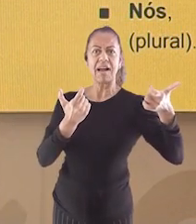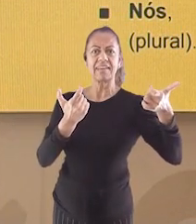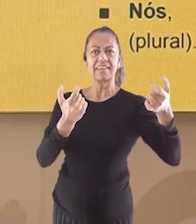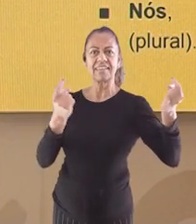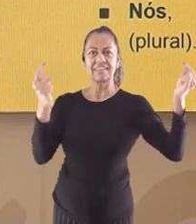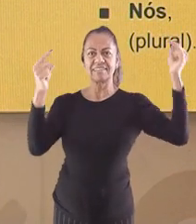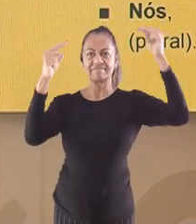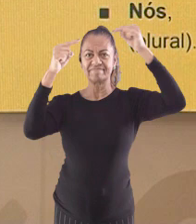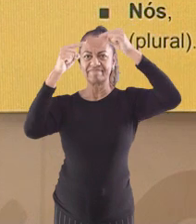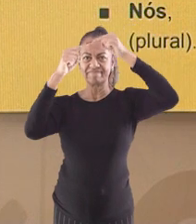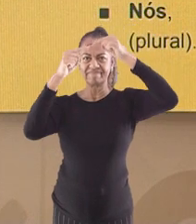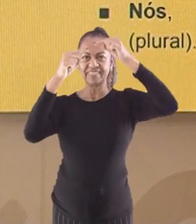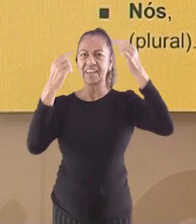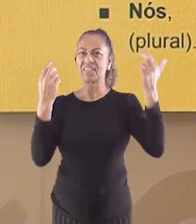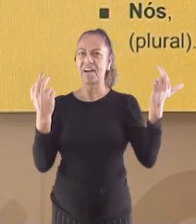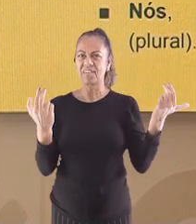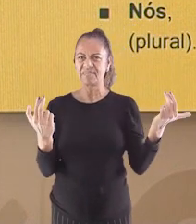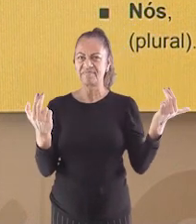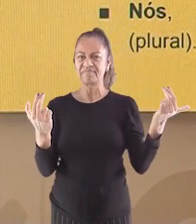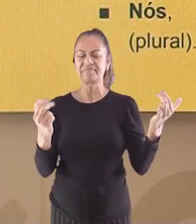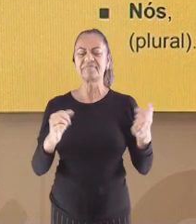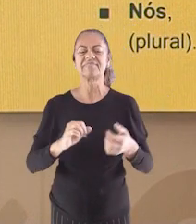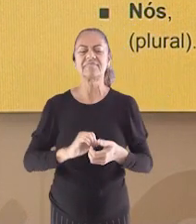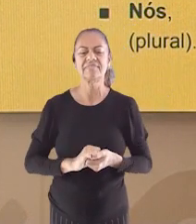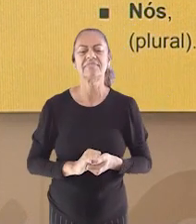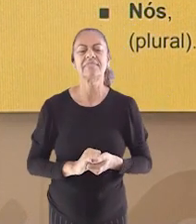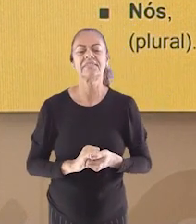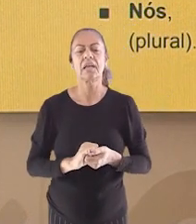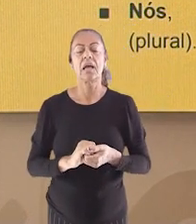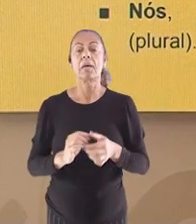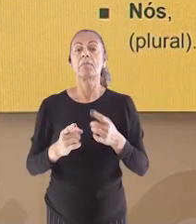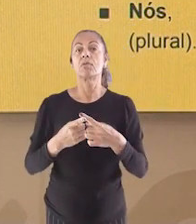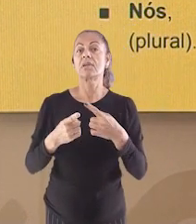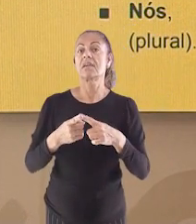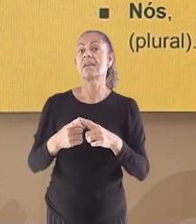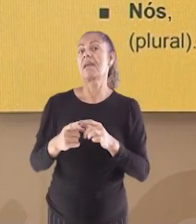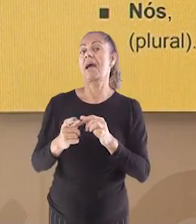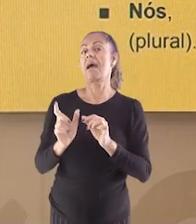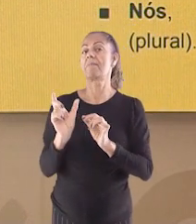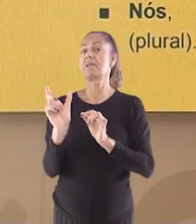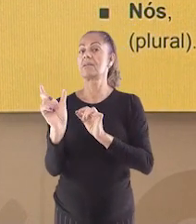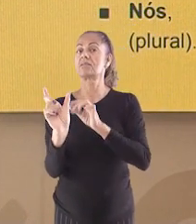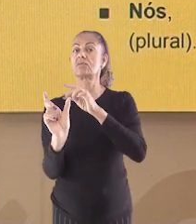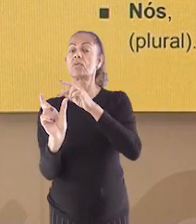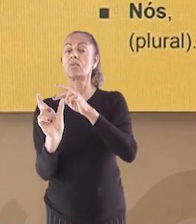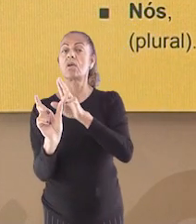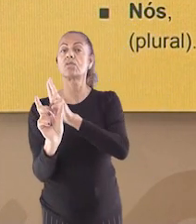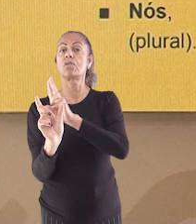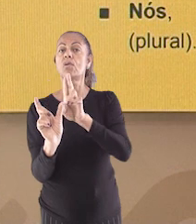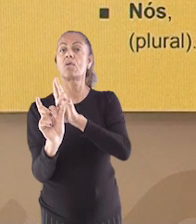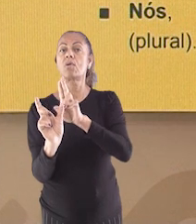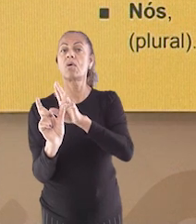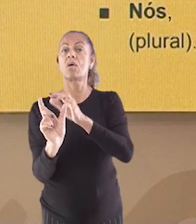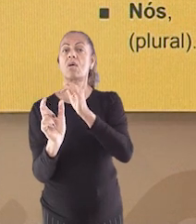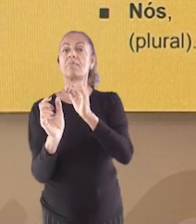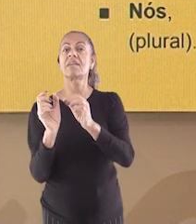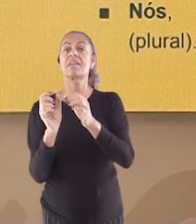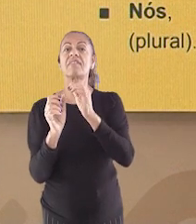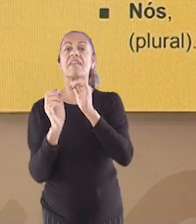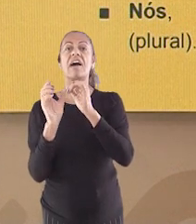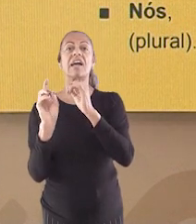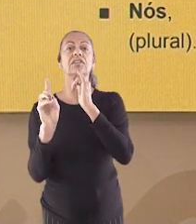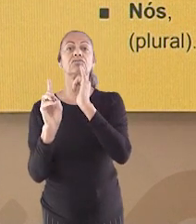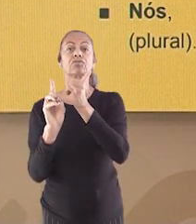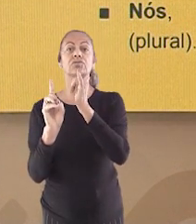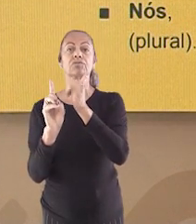a interação entre duas ou mais pessoas. Já as pessoas do discurso são aquelas que realizam a